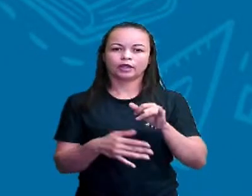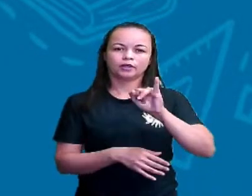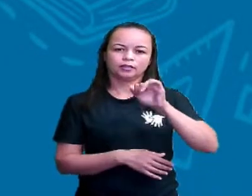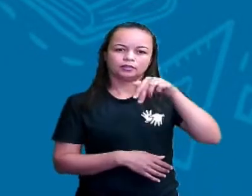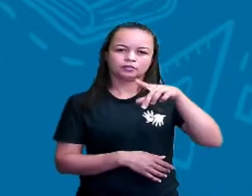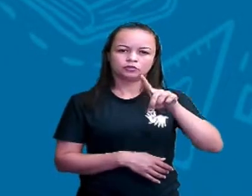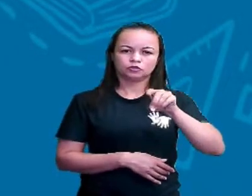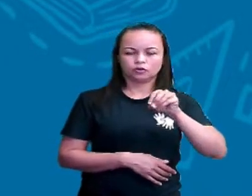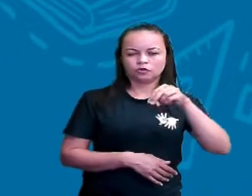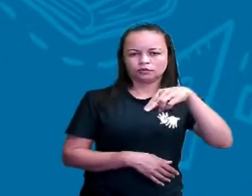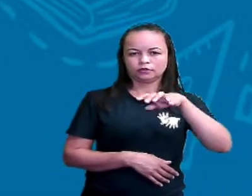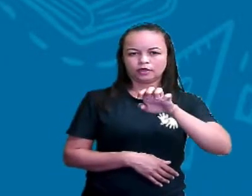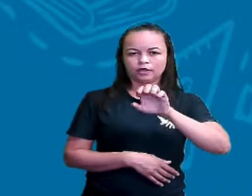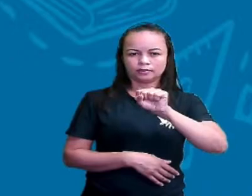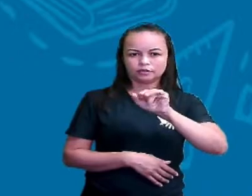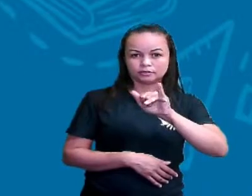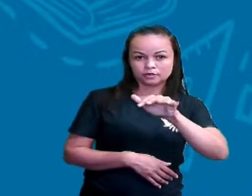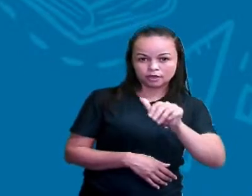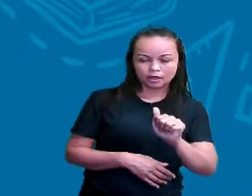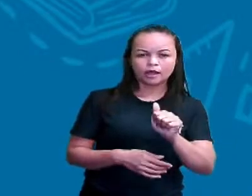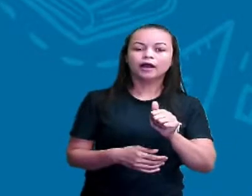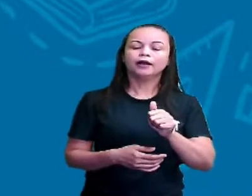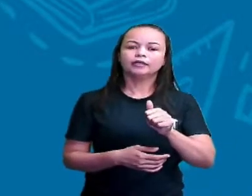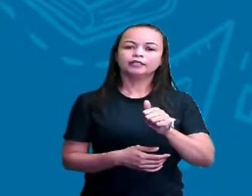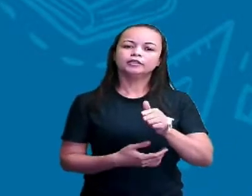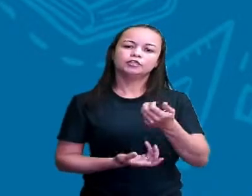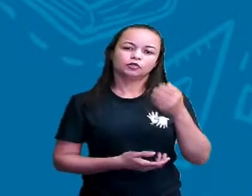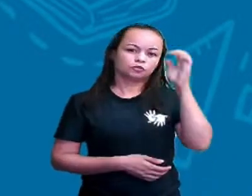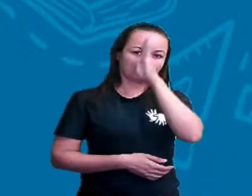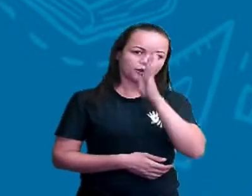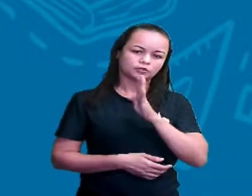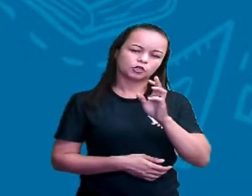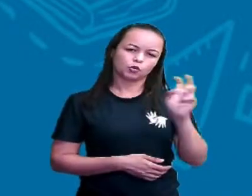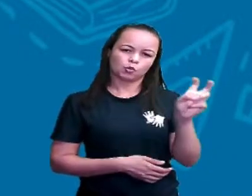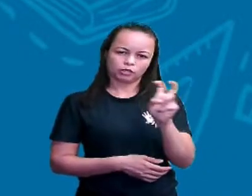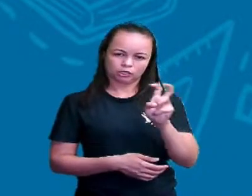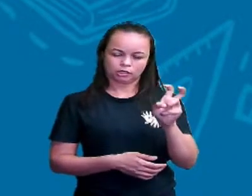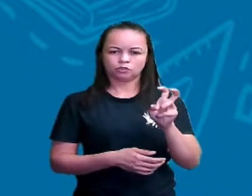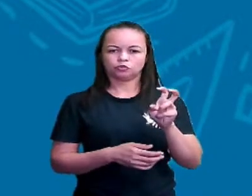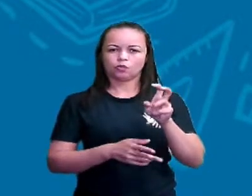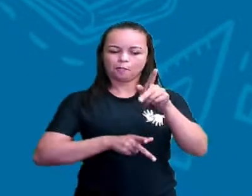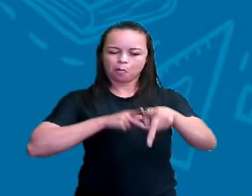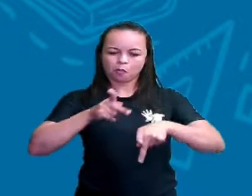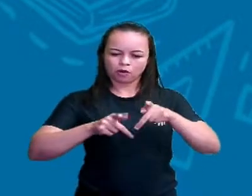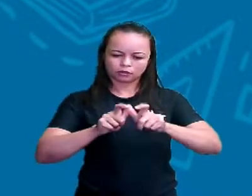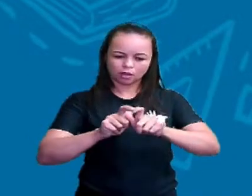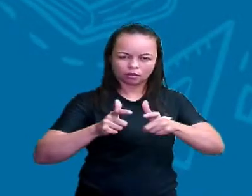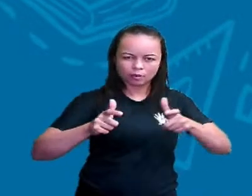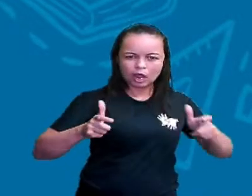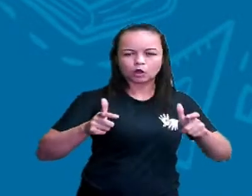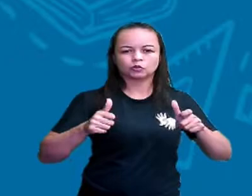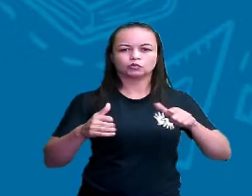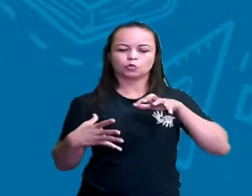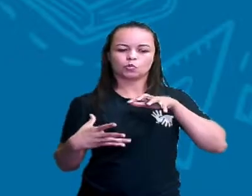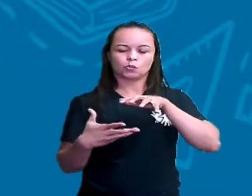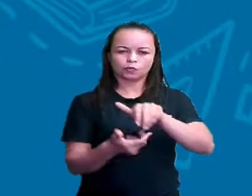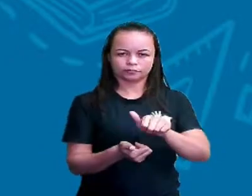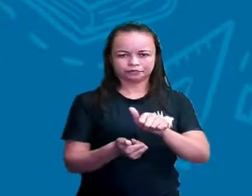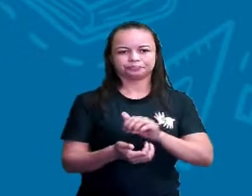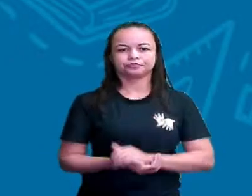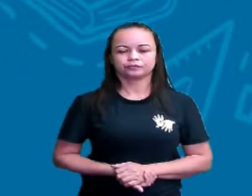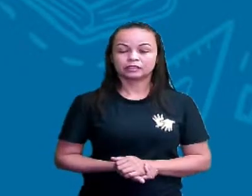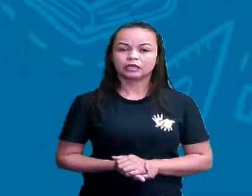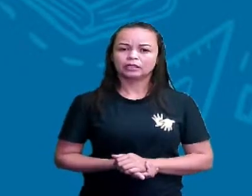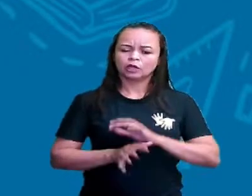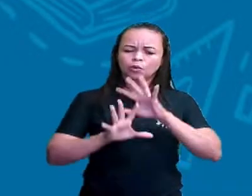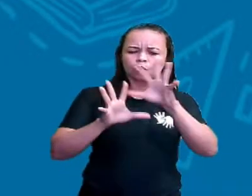5º lugar, né, o Brasil é o 5º país mais populoso do mundo, tá certo? Então, o que é que a gente também pode